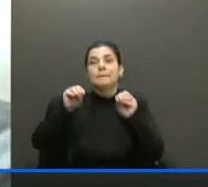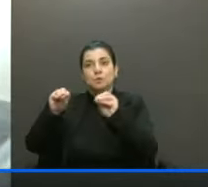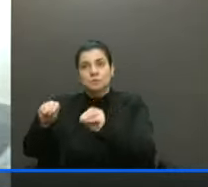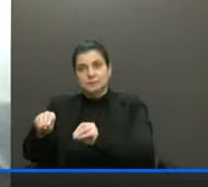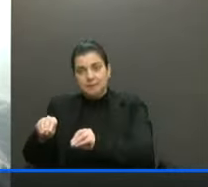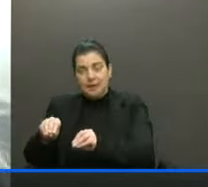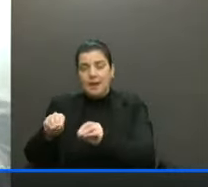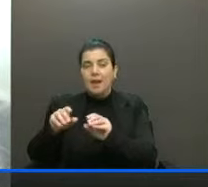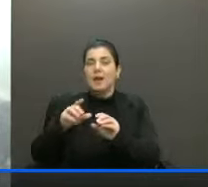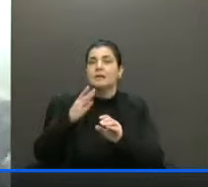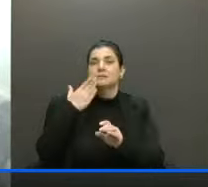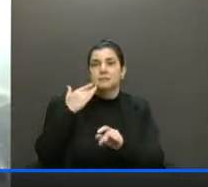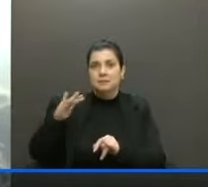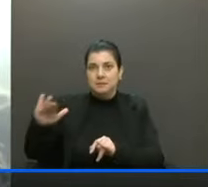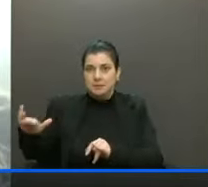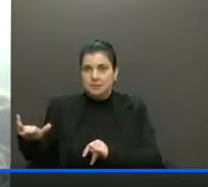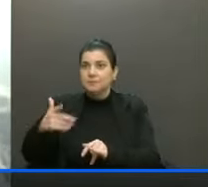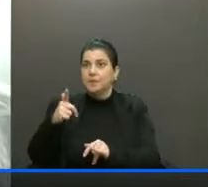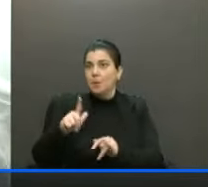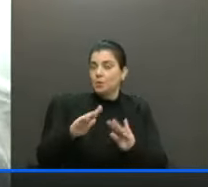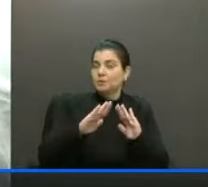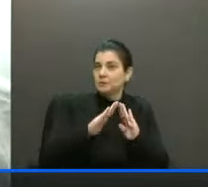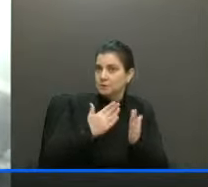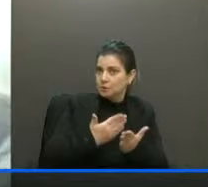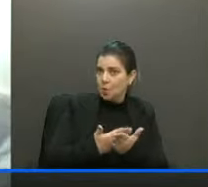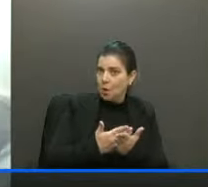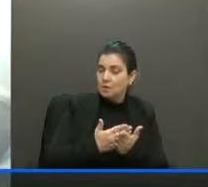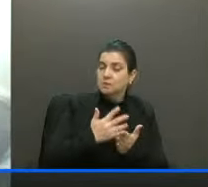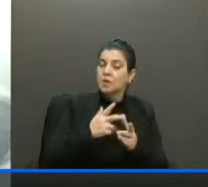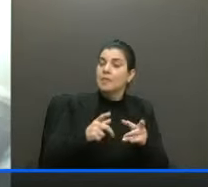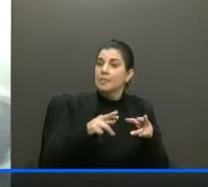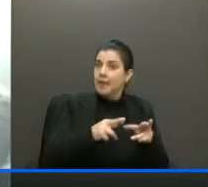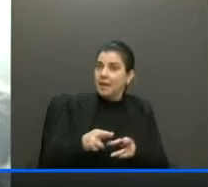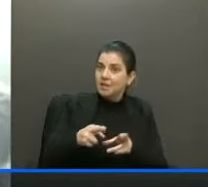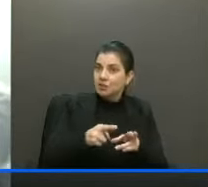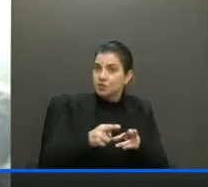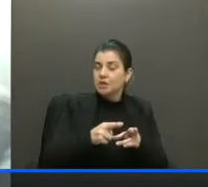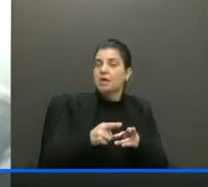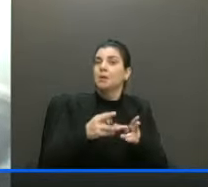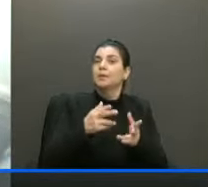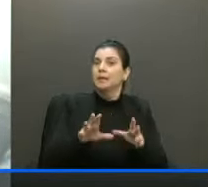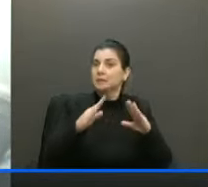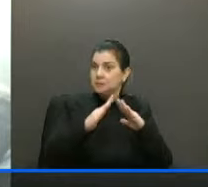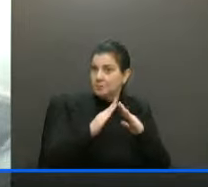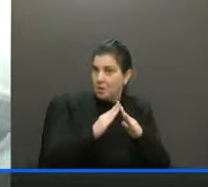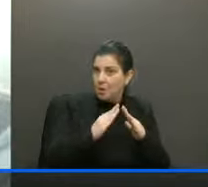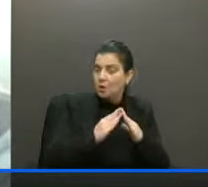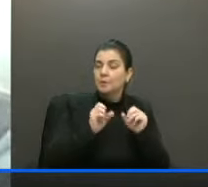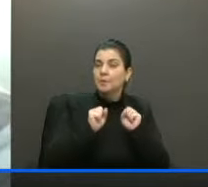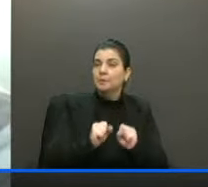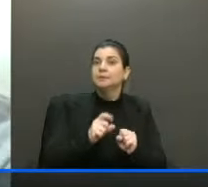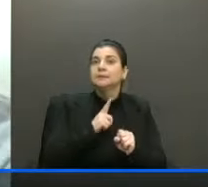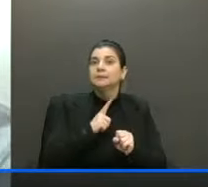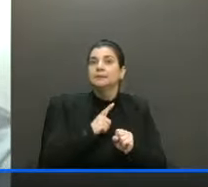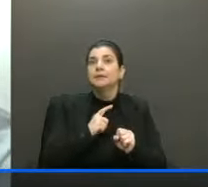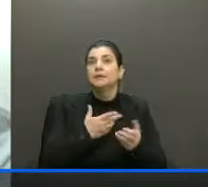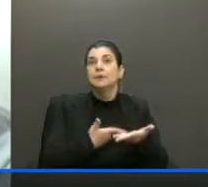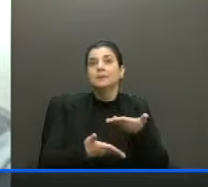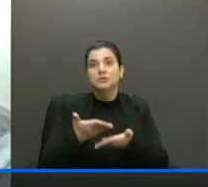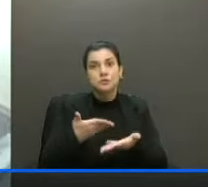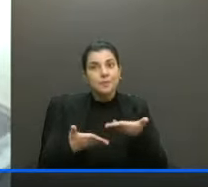na região em que elas moram, né, para que elas possam então ter esse atendimento, porque muitas vezes